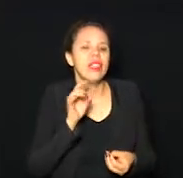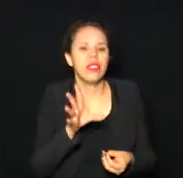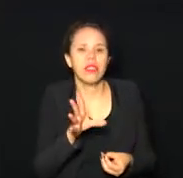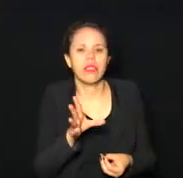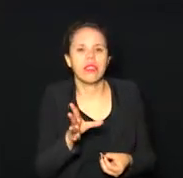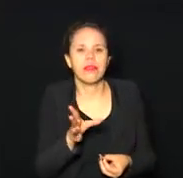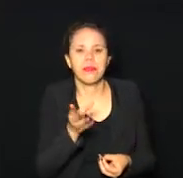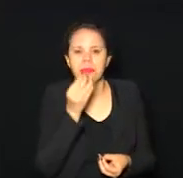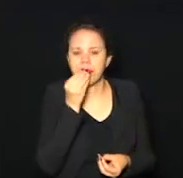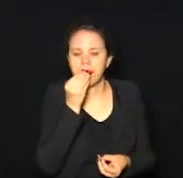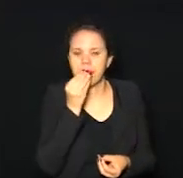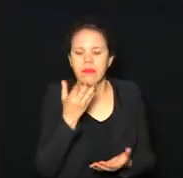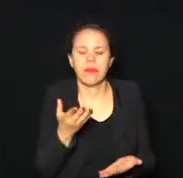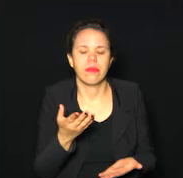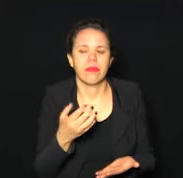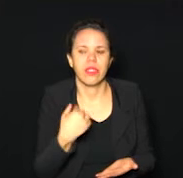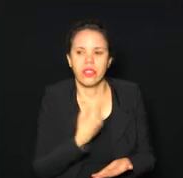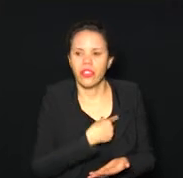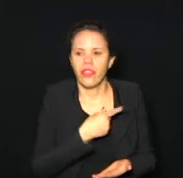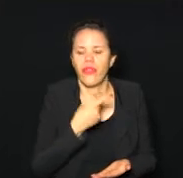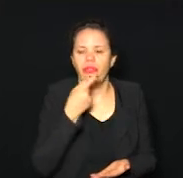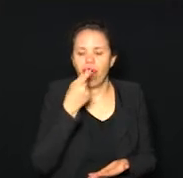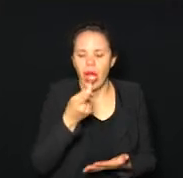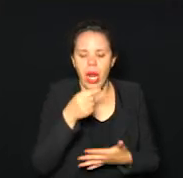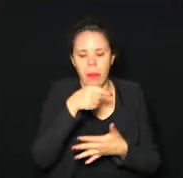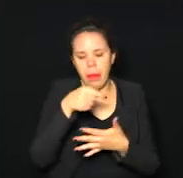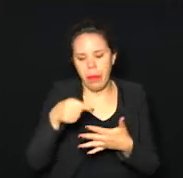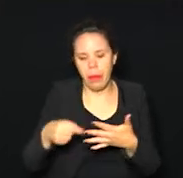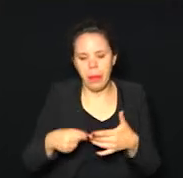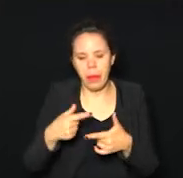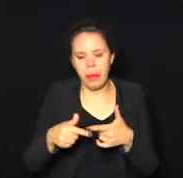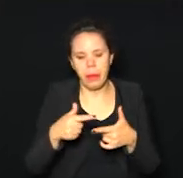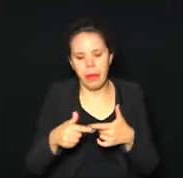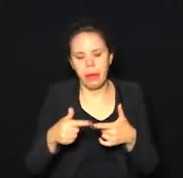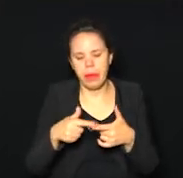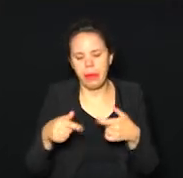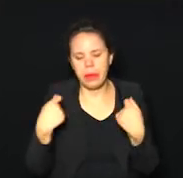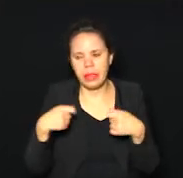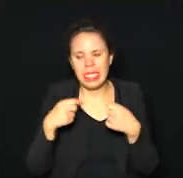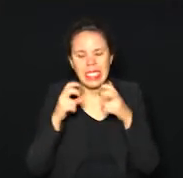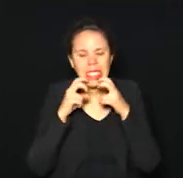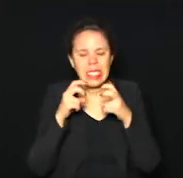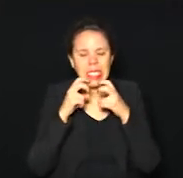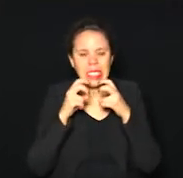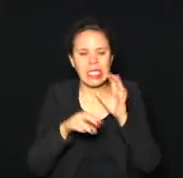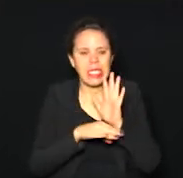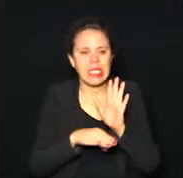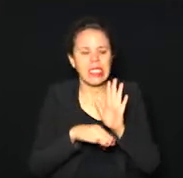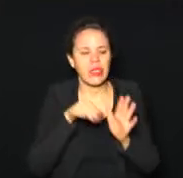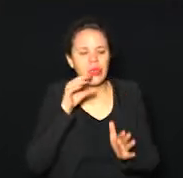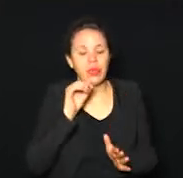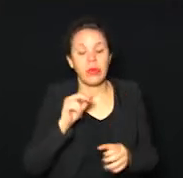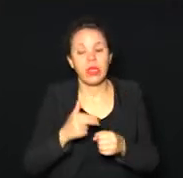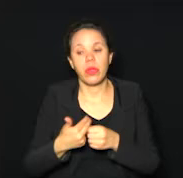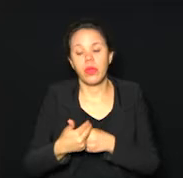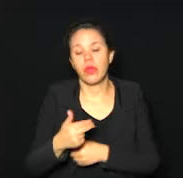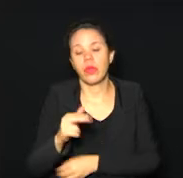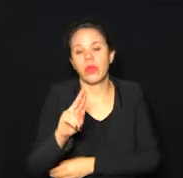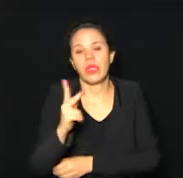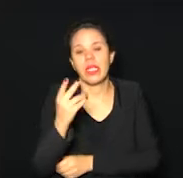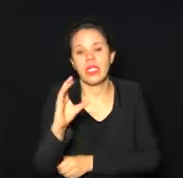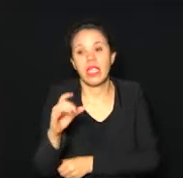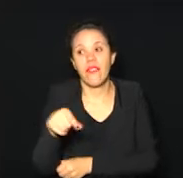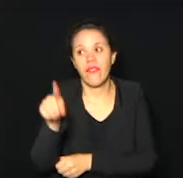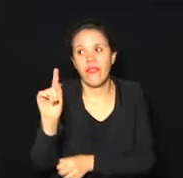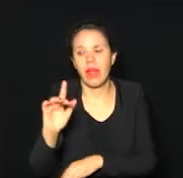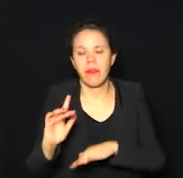calada enquanto a gente fala essas coisas, essas questões mais gritantes. O HC vai para a